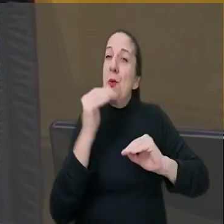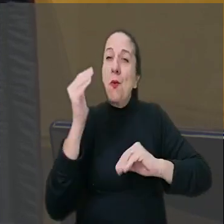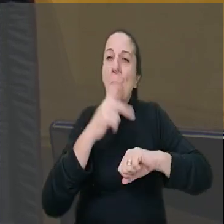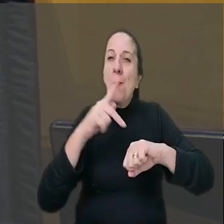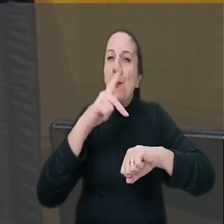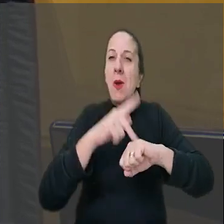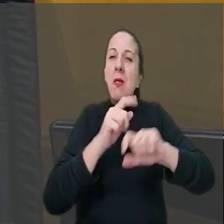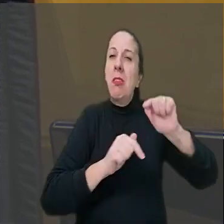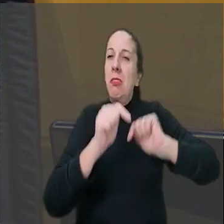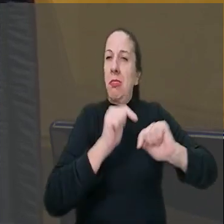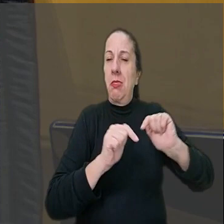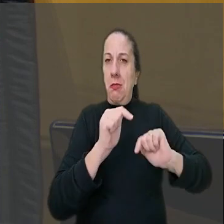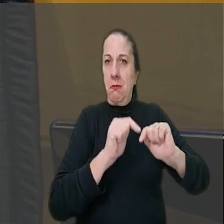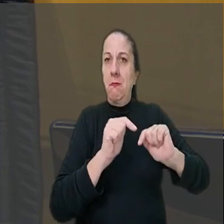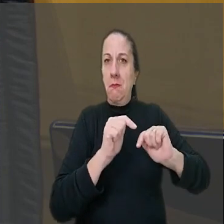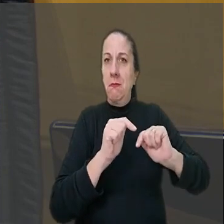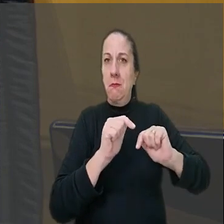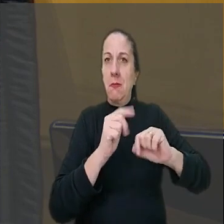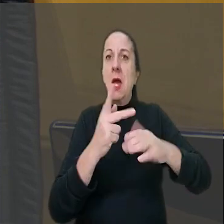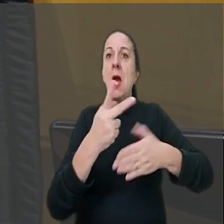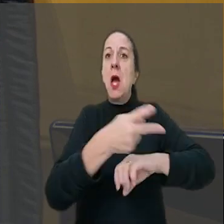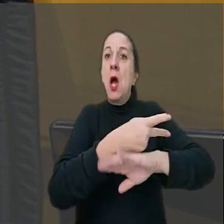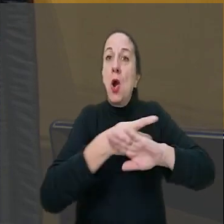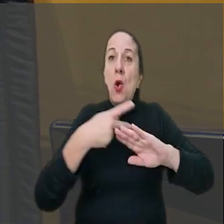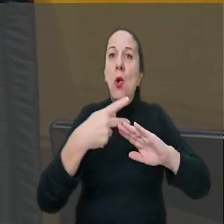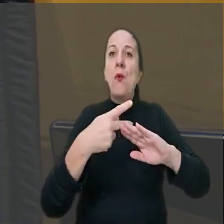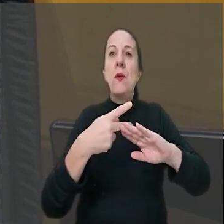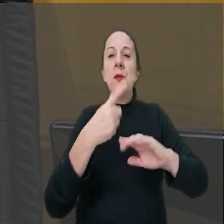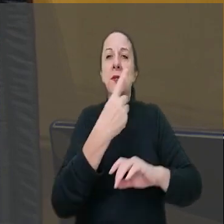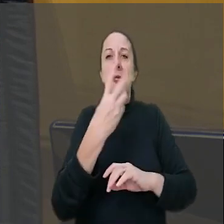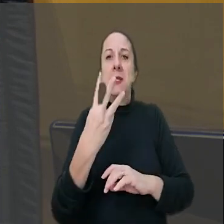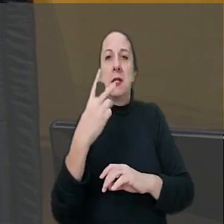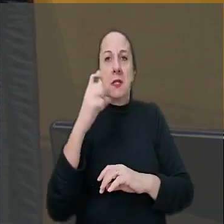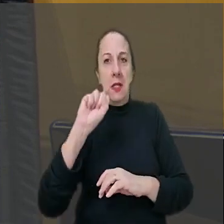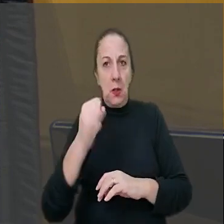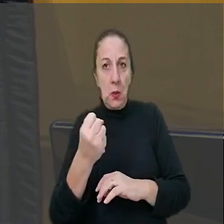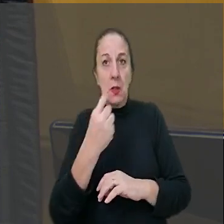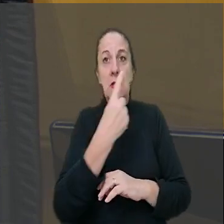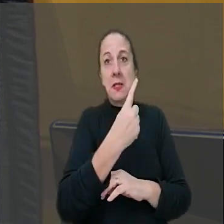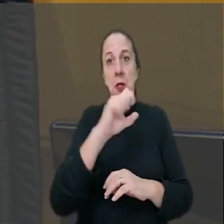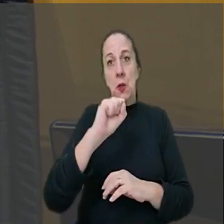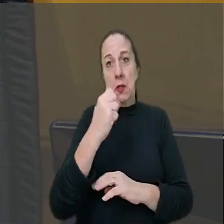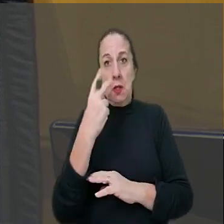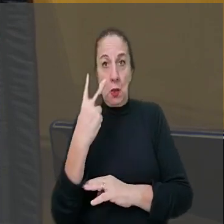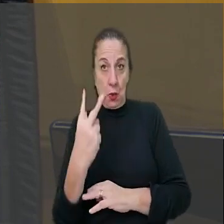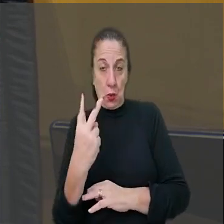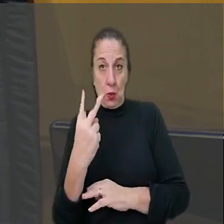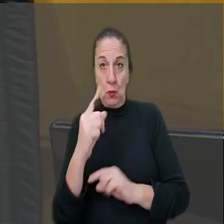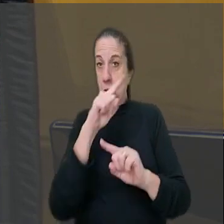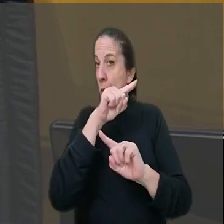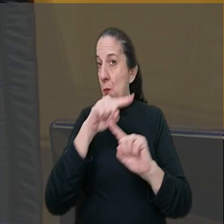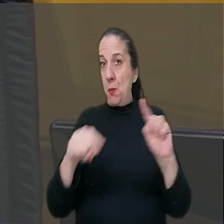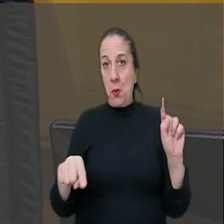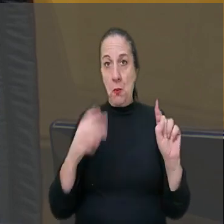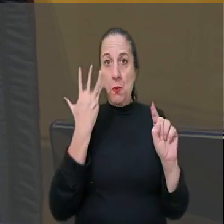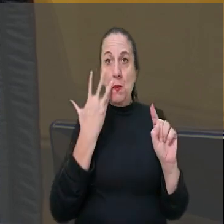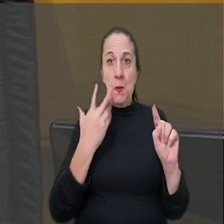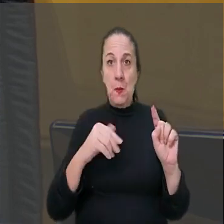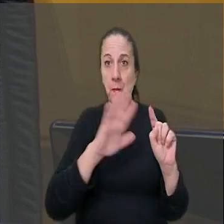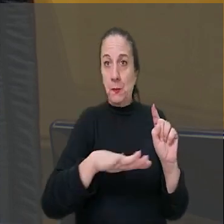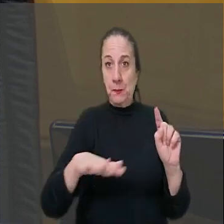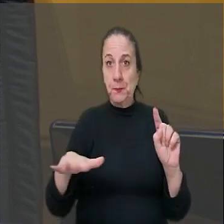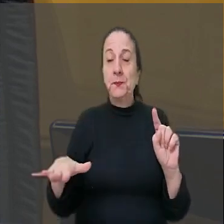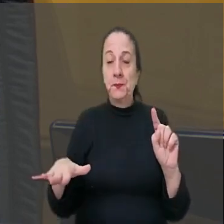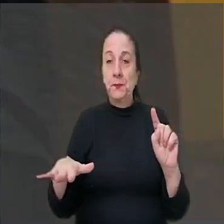Organização Internacional do Trabalho, particularmente a Convenção 138 e a Convenção 182 de